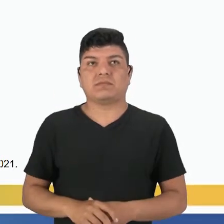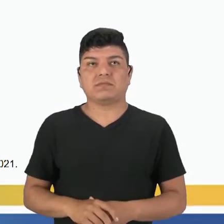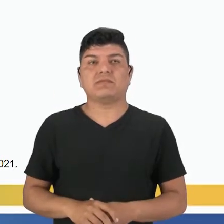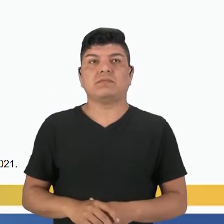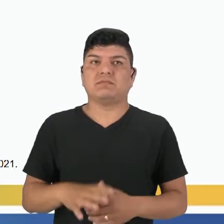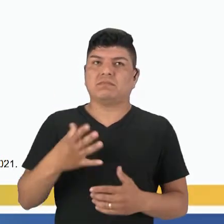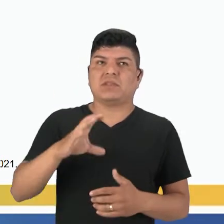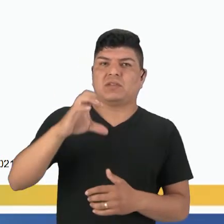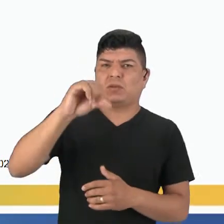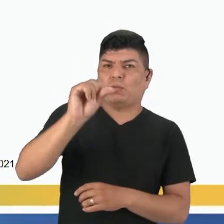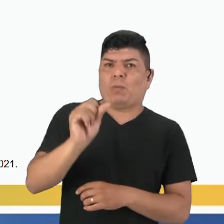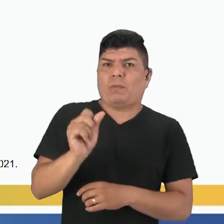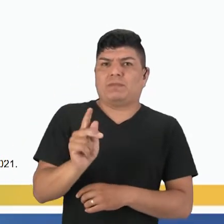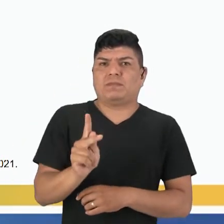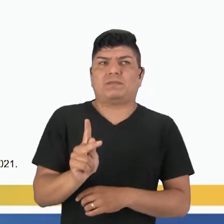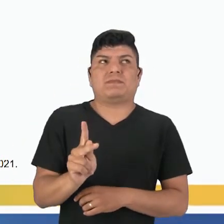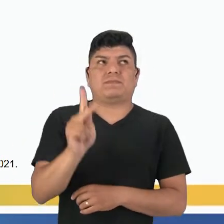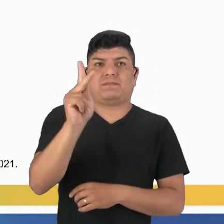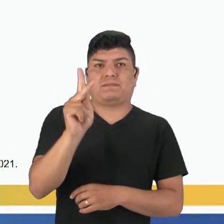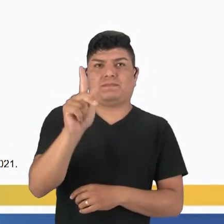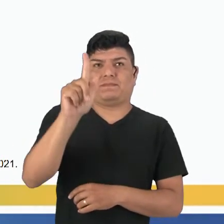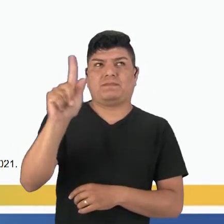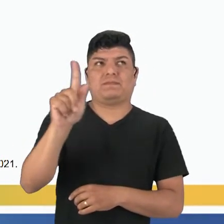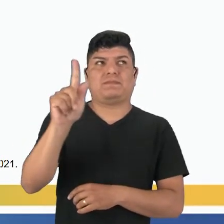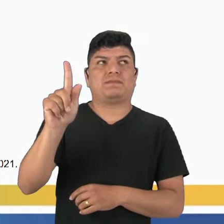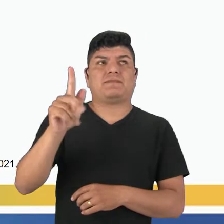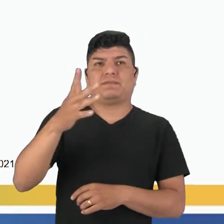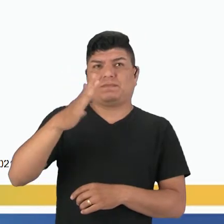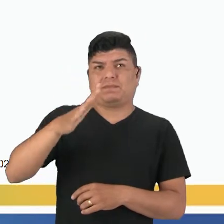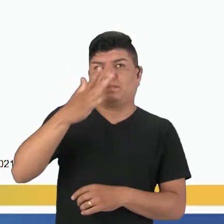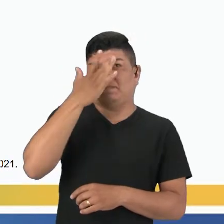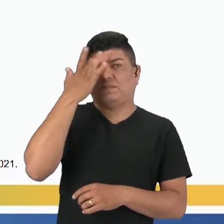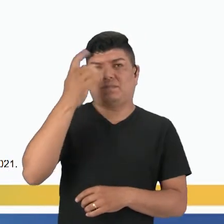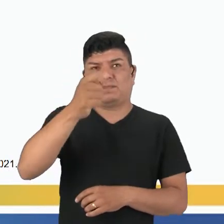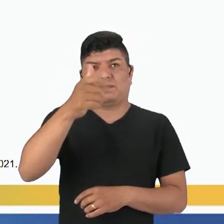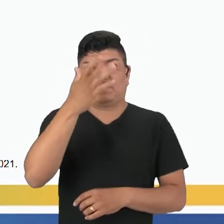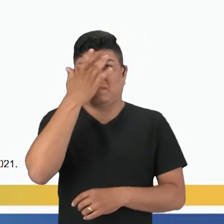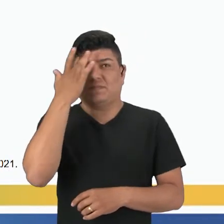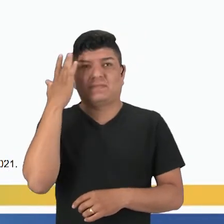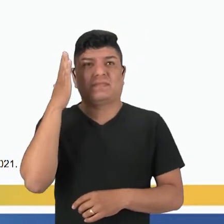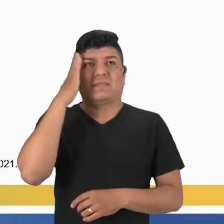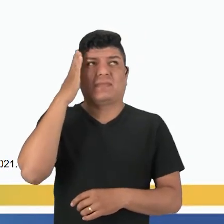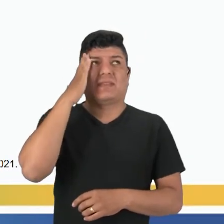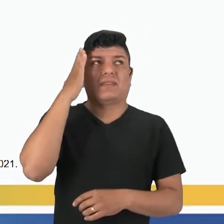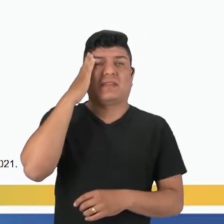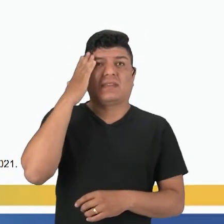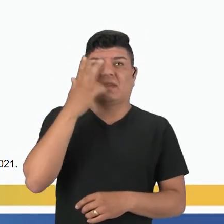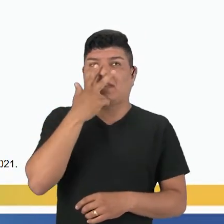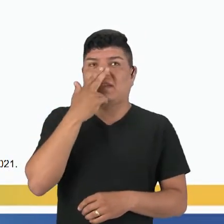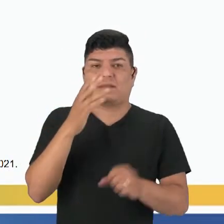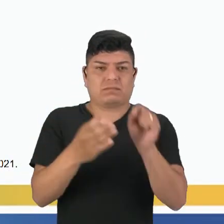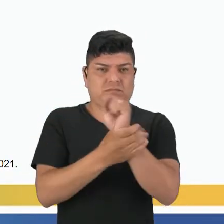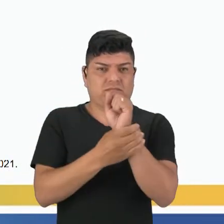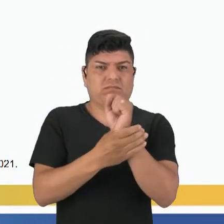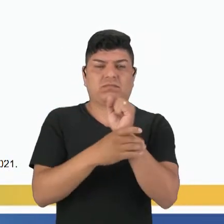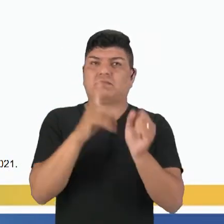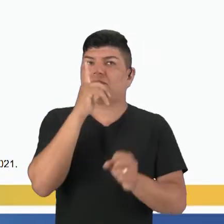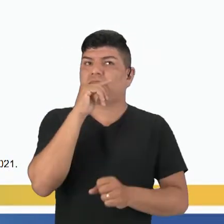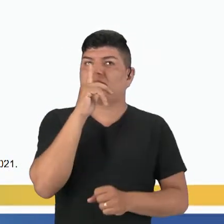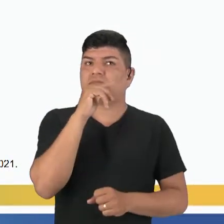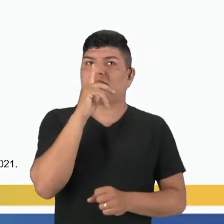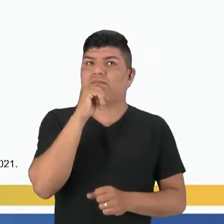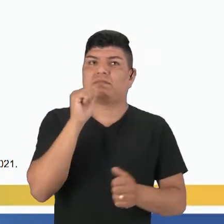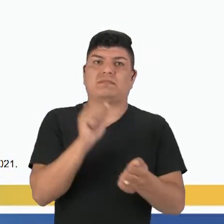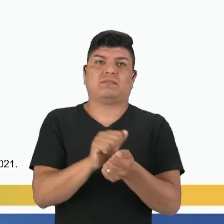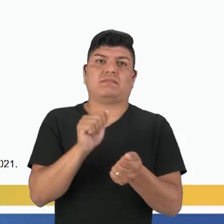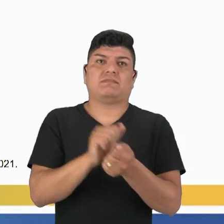9 toneladas por dia e é uma coisa que pouca gente sabe, mas o cloro nessa etapa do processo ele serve como se fosse um guarda-costas da água. Ele vai